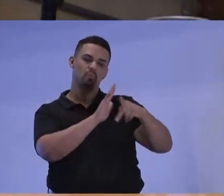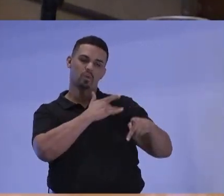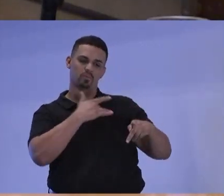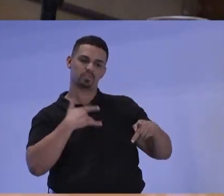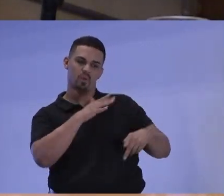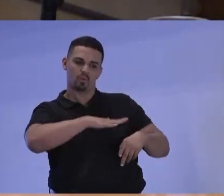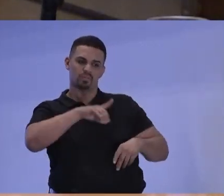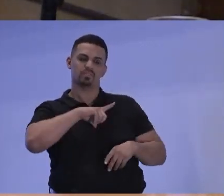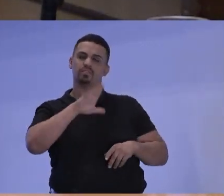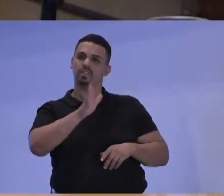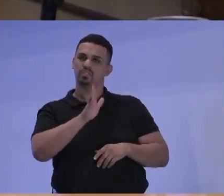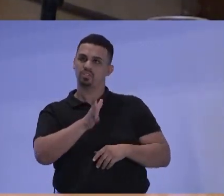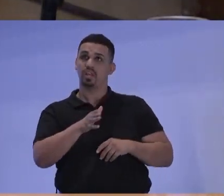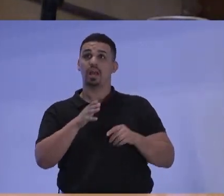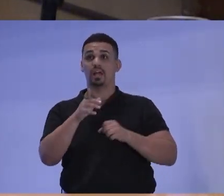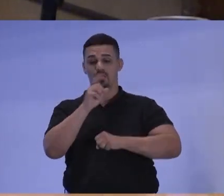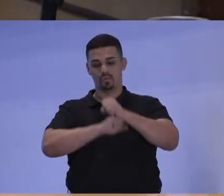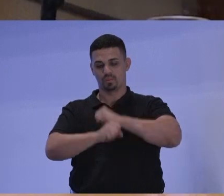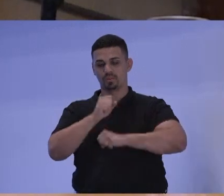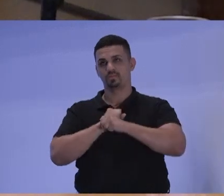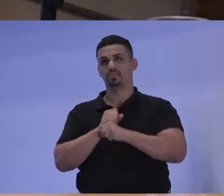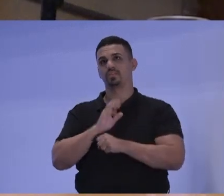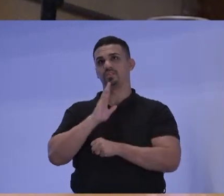ano passado, a gente tem feito